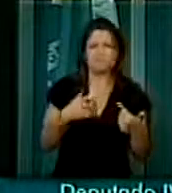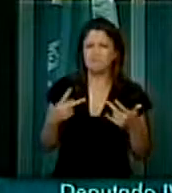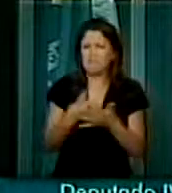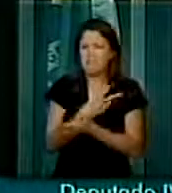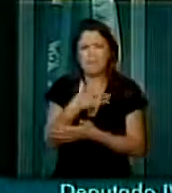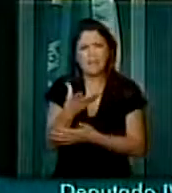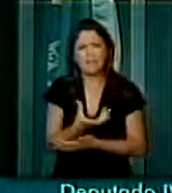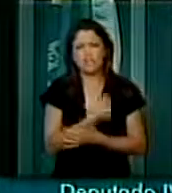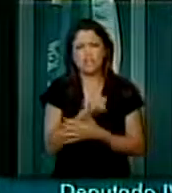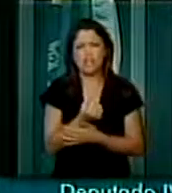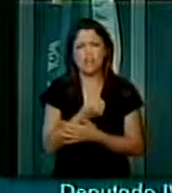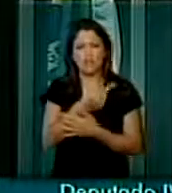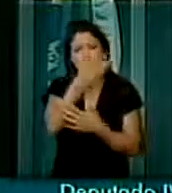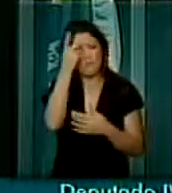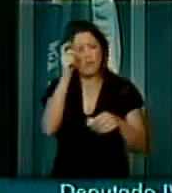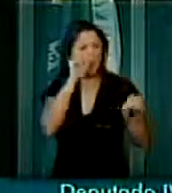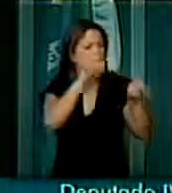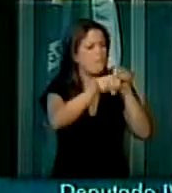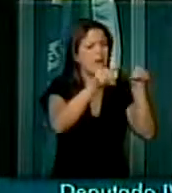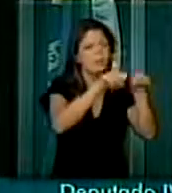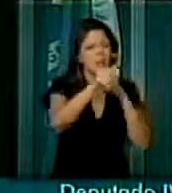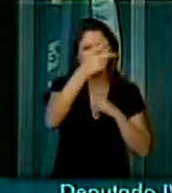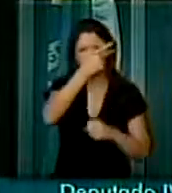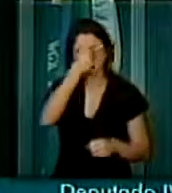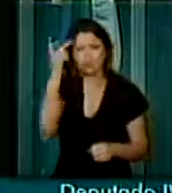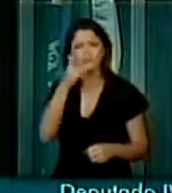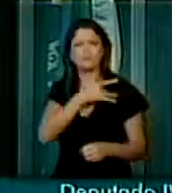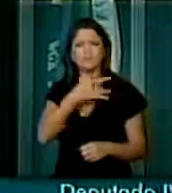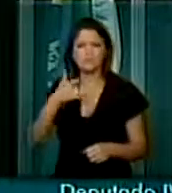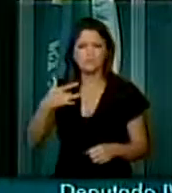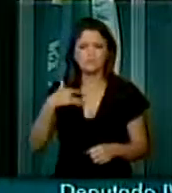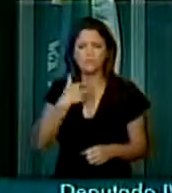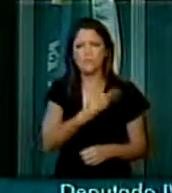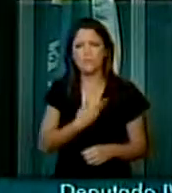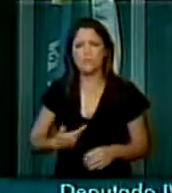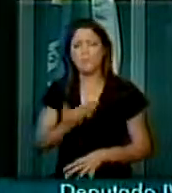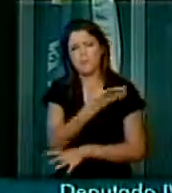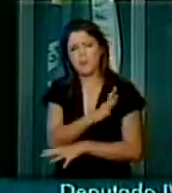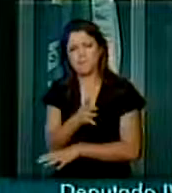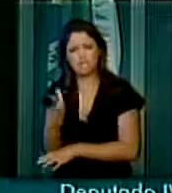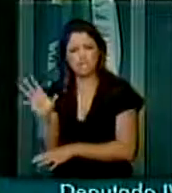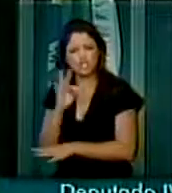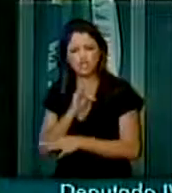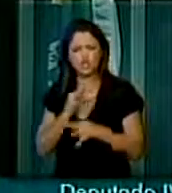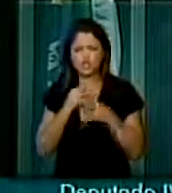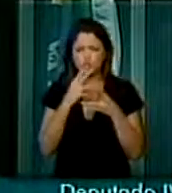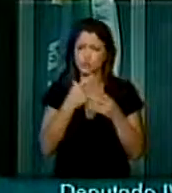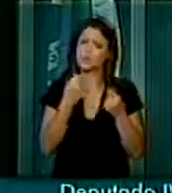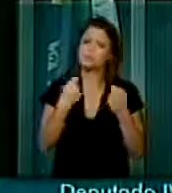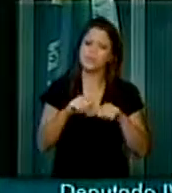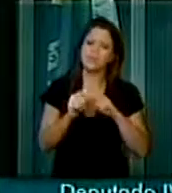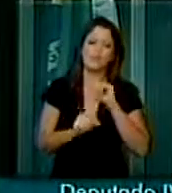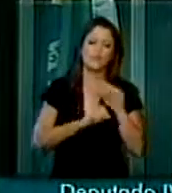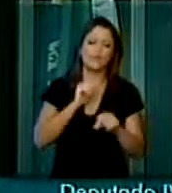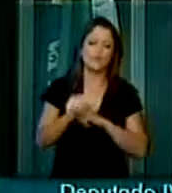crime contra a pessoa humana, a saúde pública e o meio ambiente deveriam